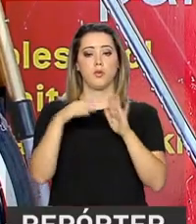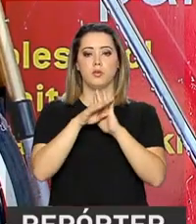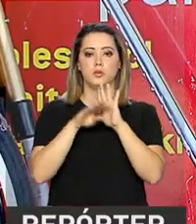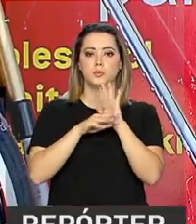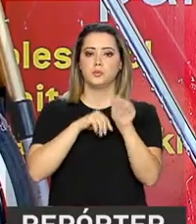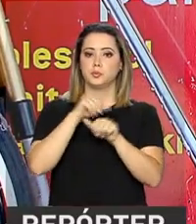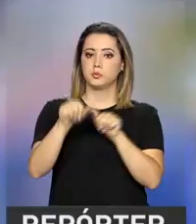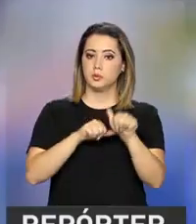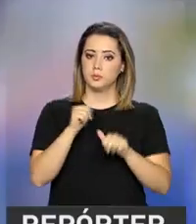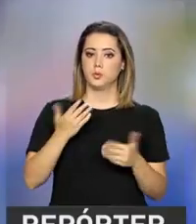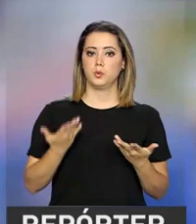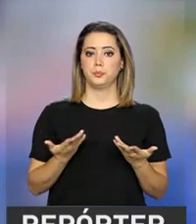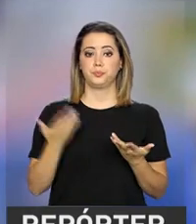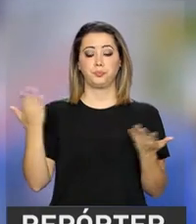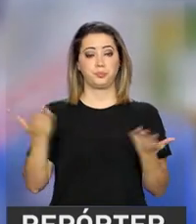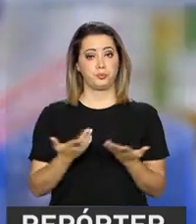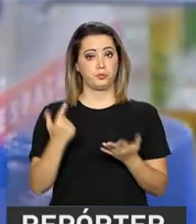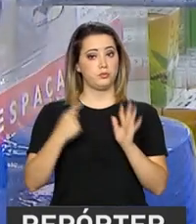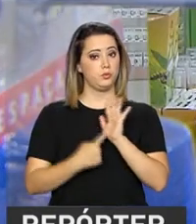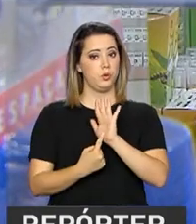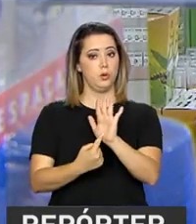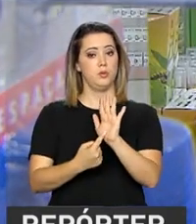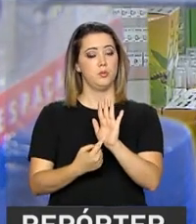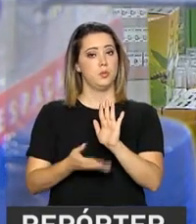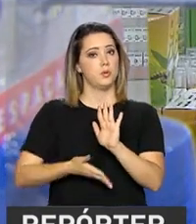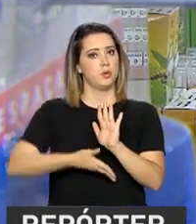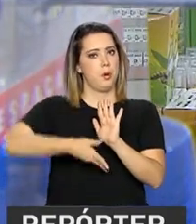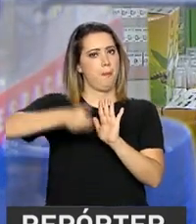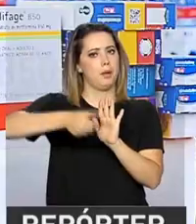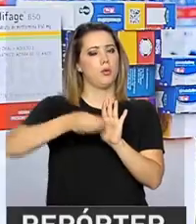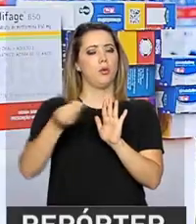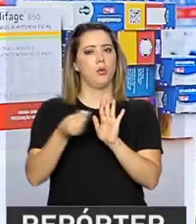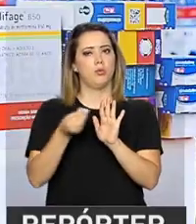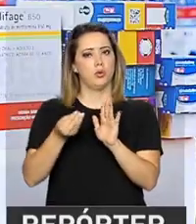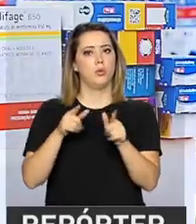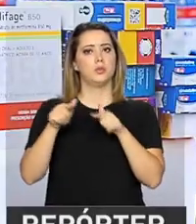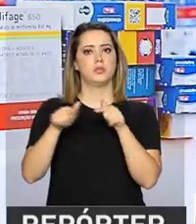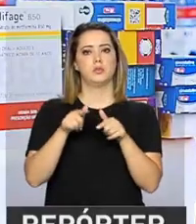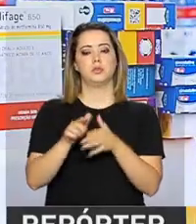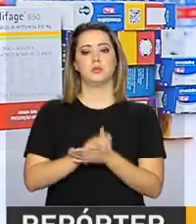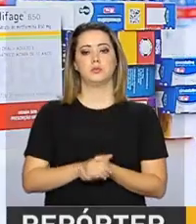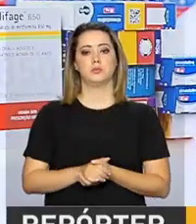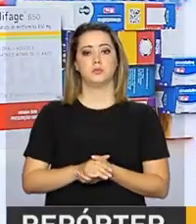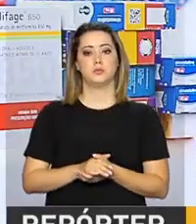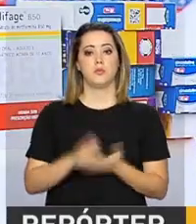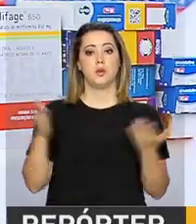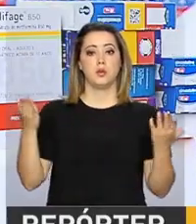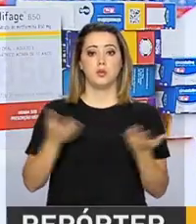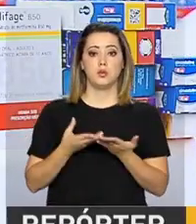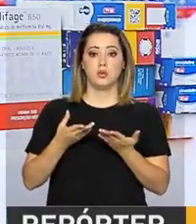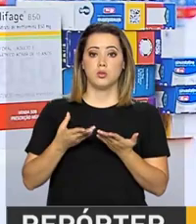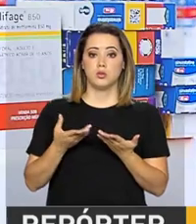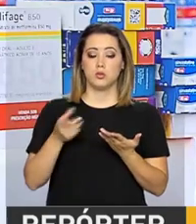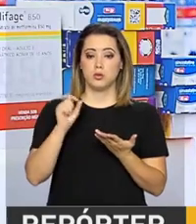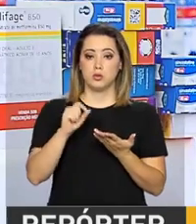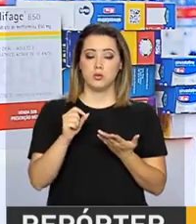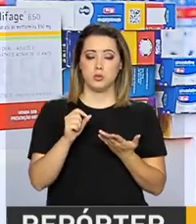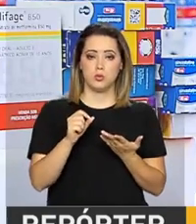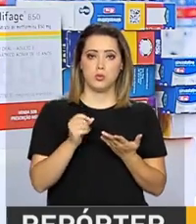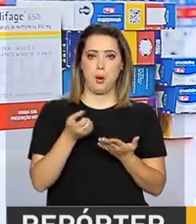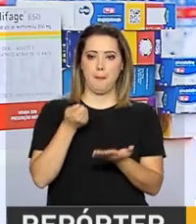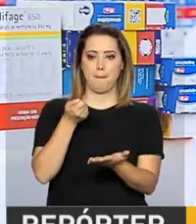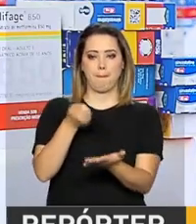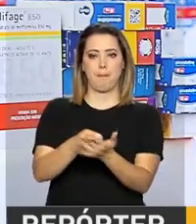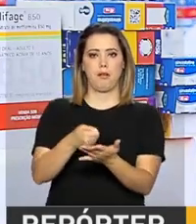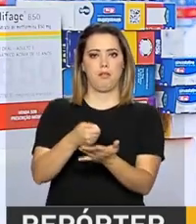reestruturado para dar mais eficiência às ações agora em vez de repassar recursos para o funcionamento de unidades